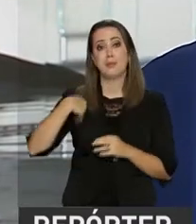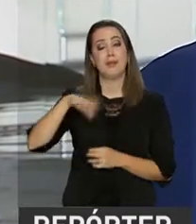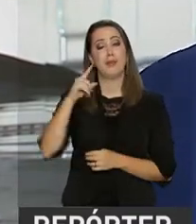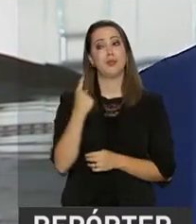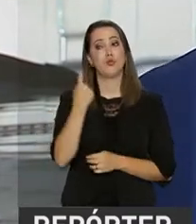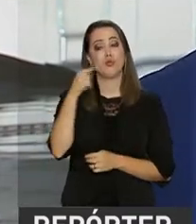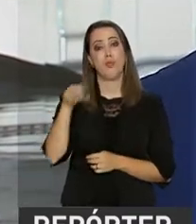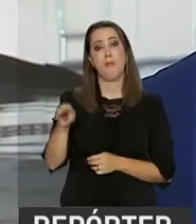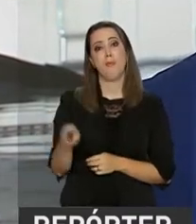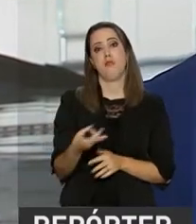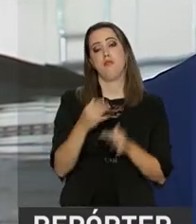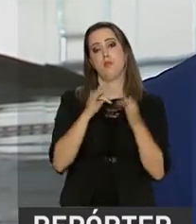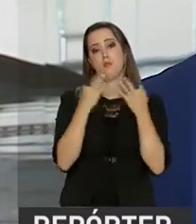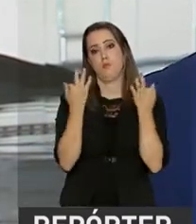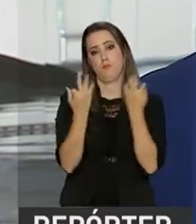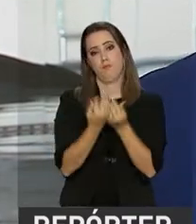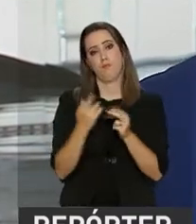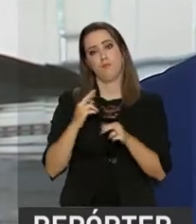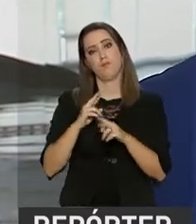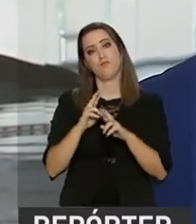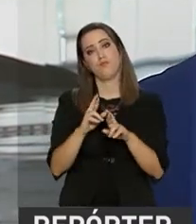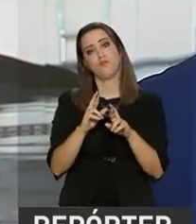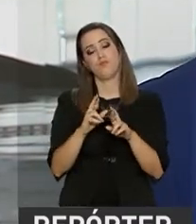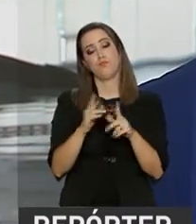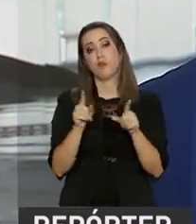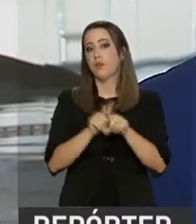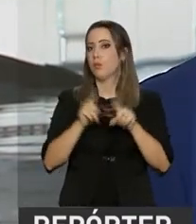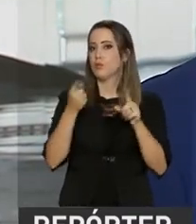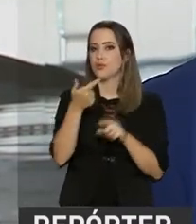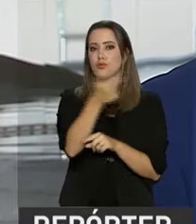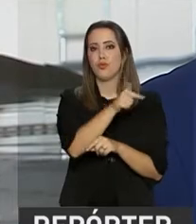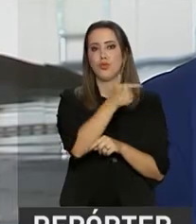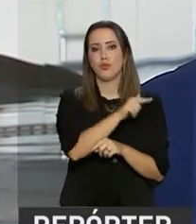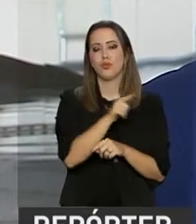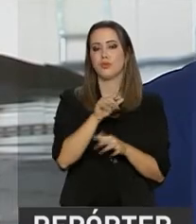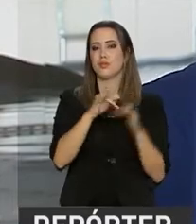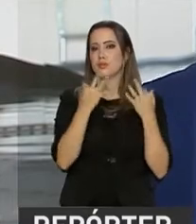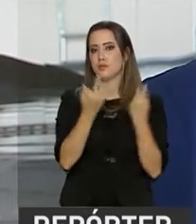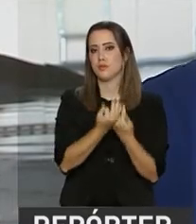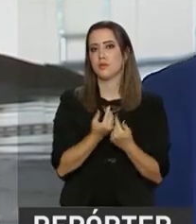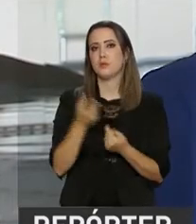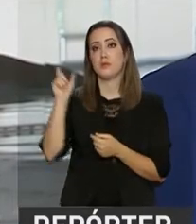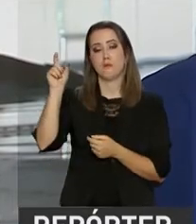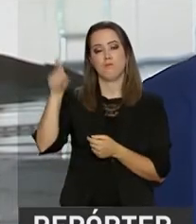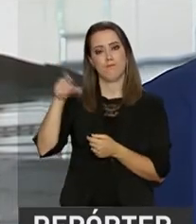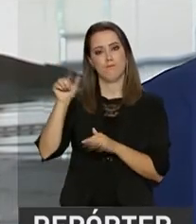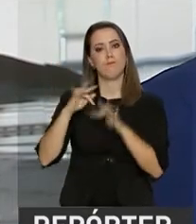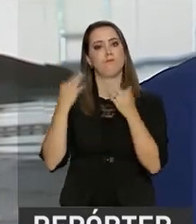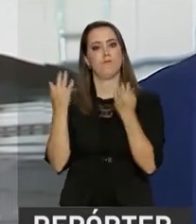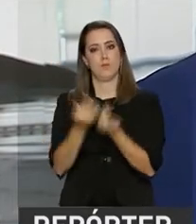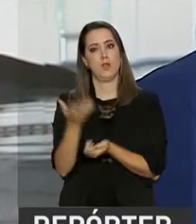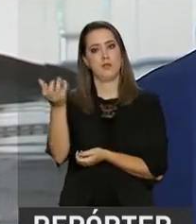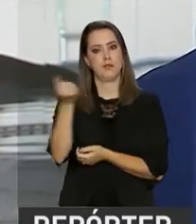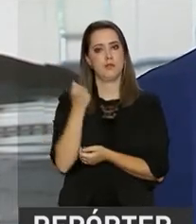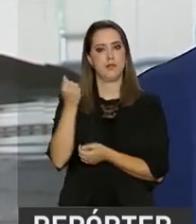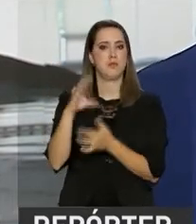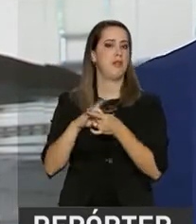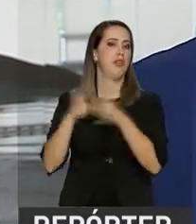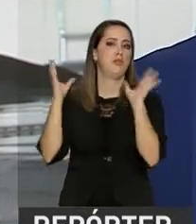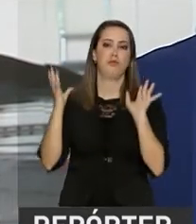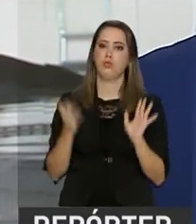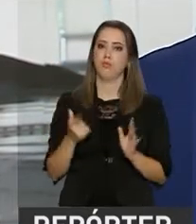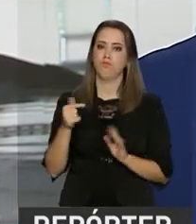famílias esperando, enquanto outras, naquele momento em que não havia um controle tão severo, tão firme como está sendo feito